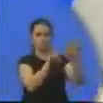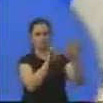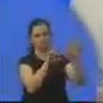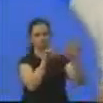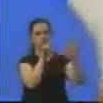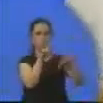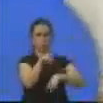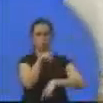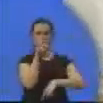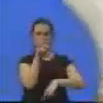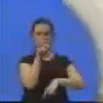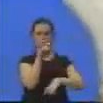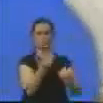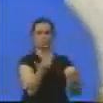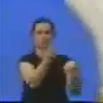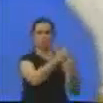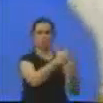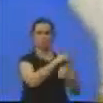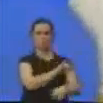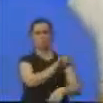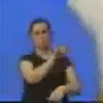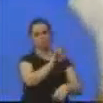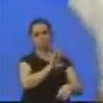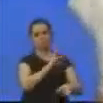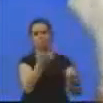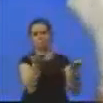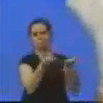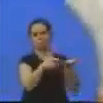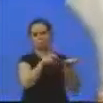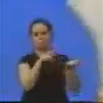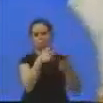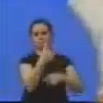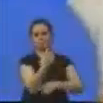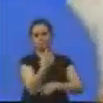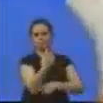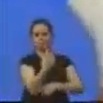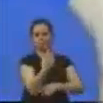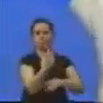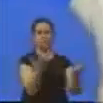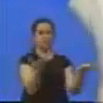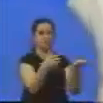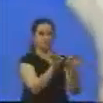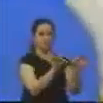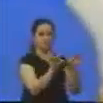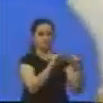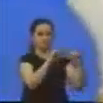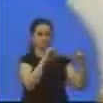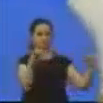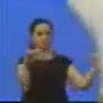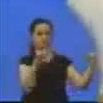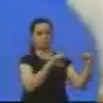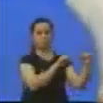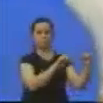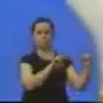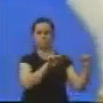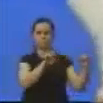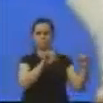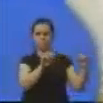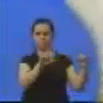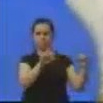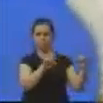x. Aí, substitui o y, só tem x. Arrumo a minha expressão e derivo. Quando eu derivo, eu fico